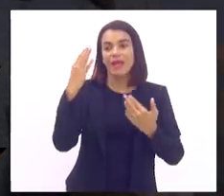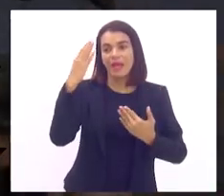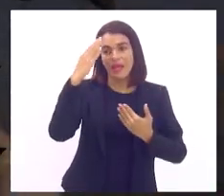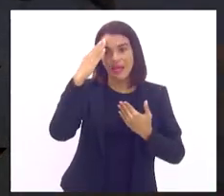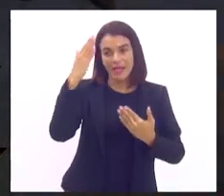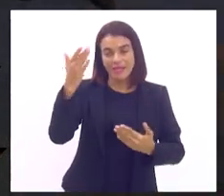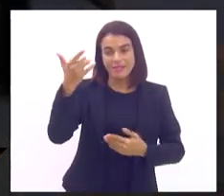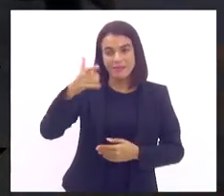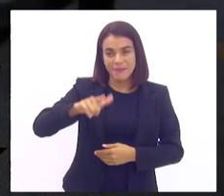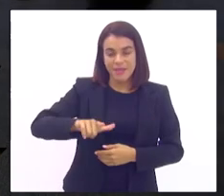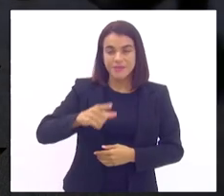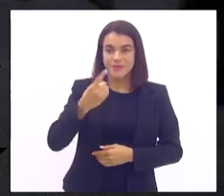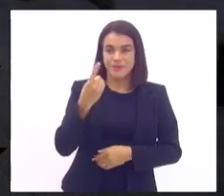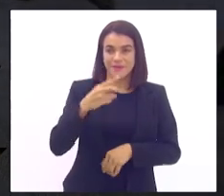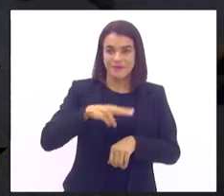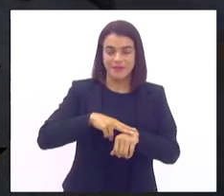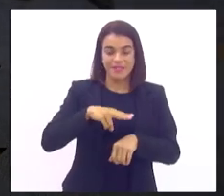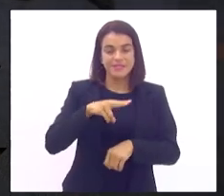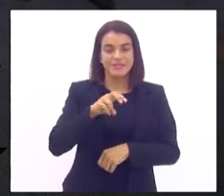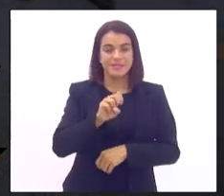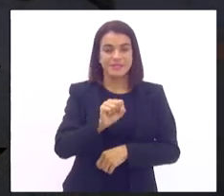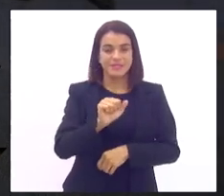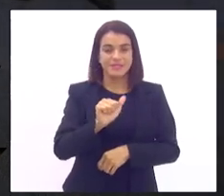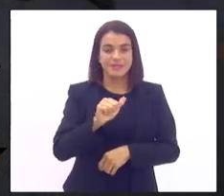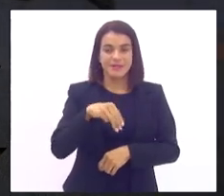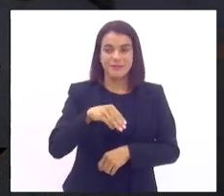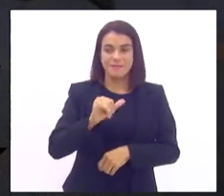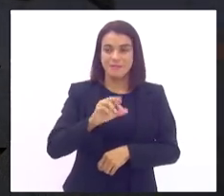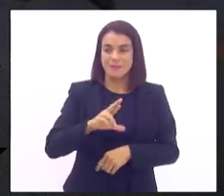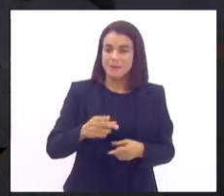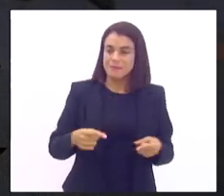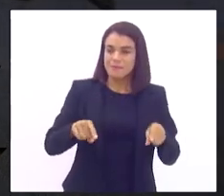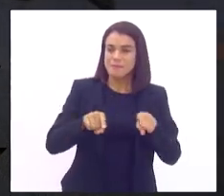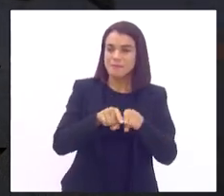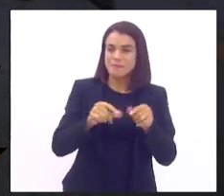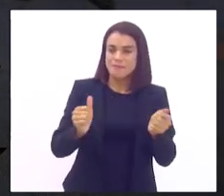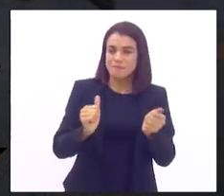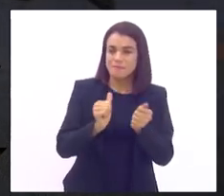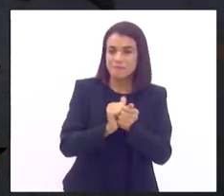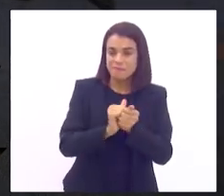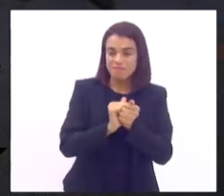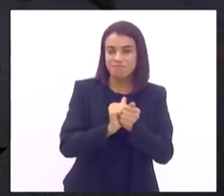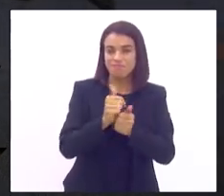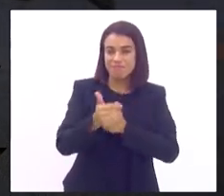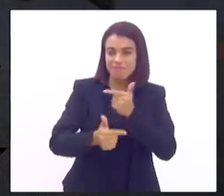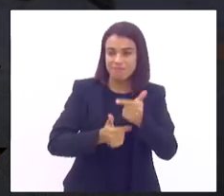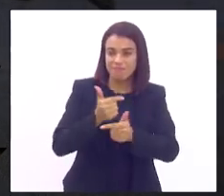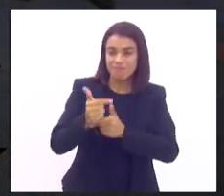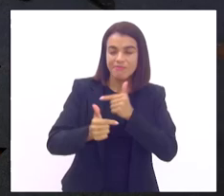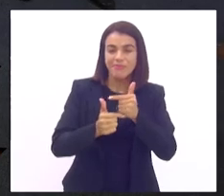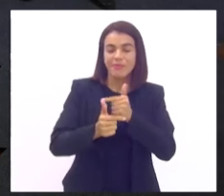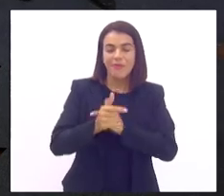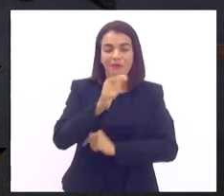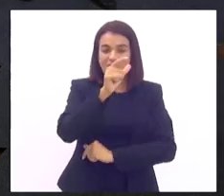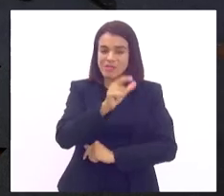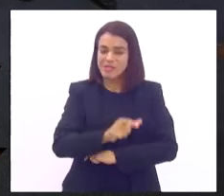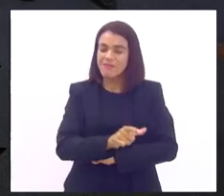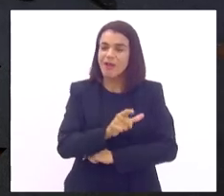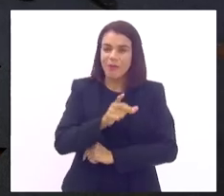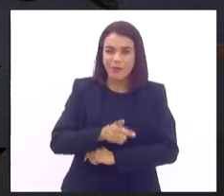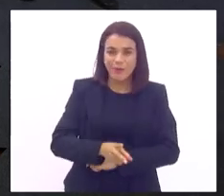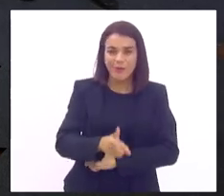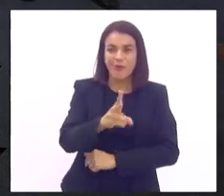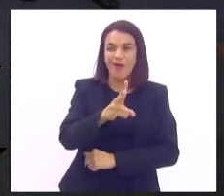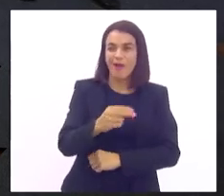E agradecer mais uma vez a você, Samir, por toda a parceria, né? Tenho certeza que você ainda vai contribuir muito,